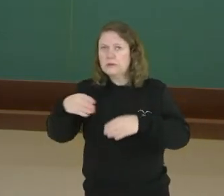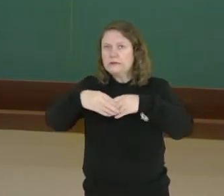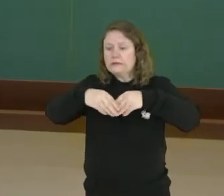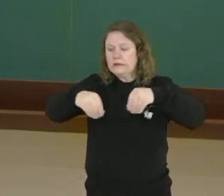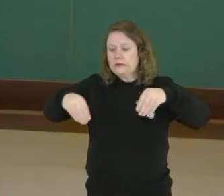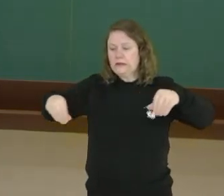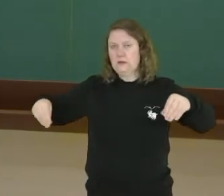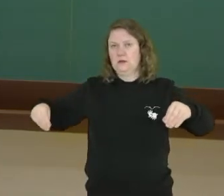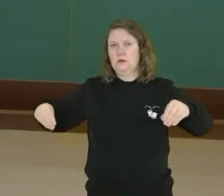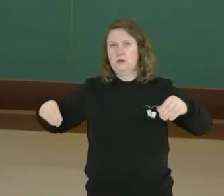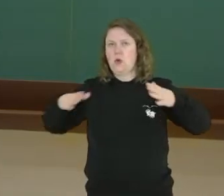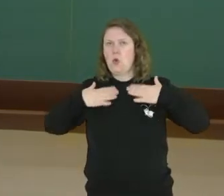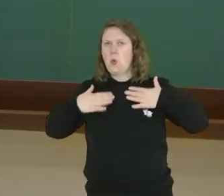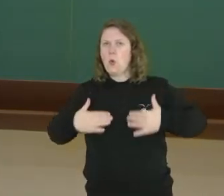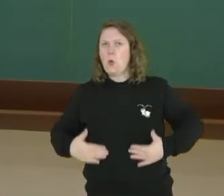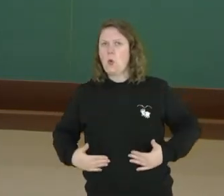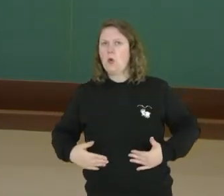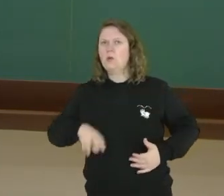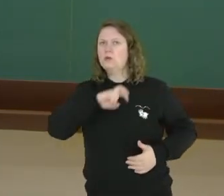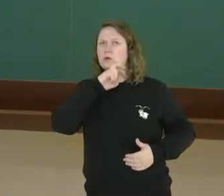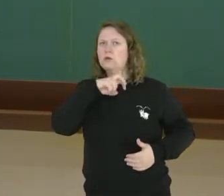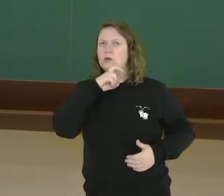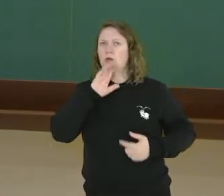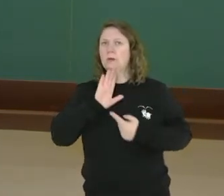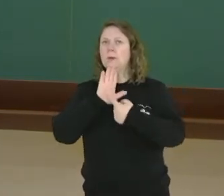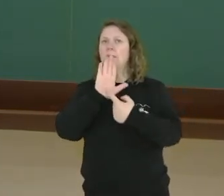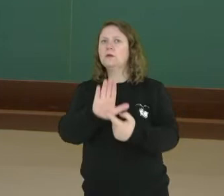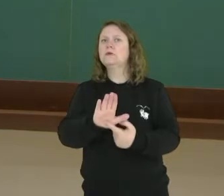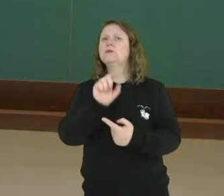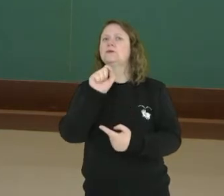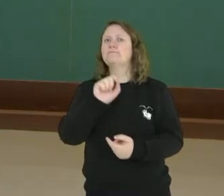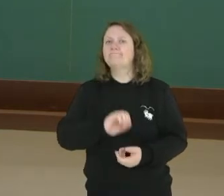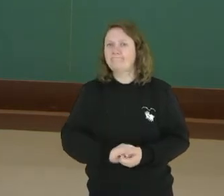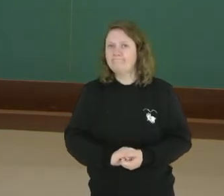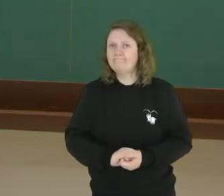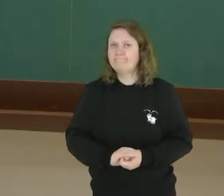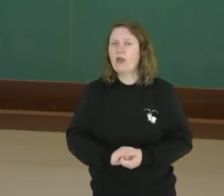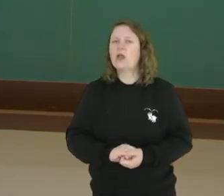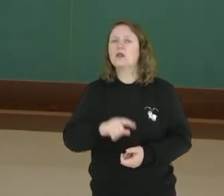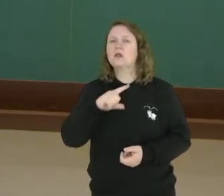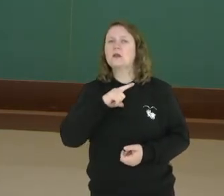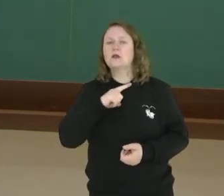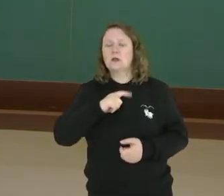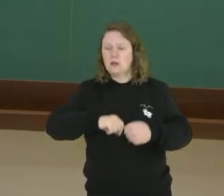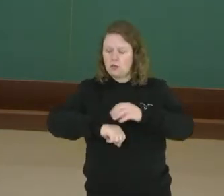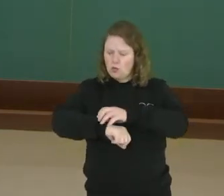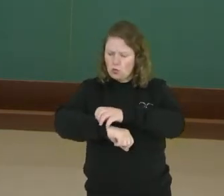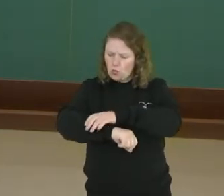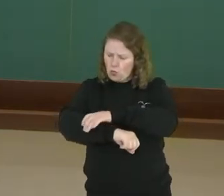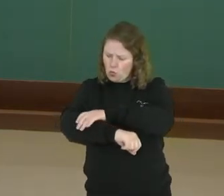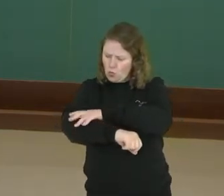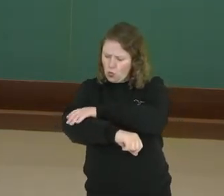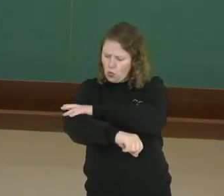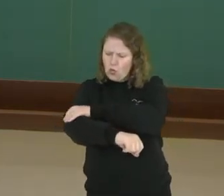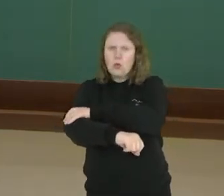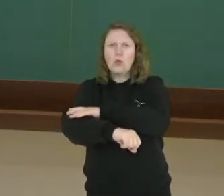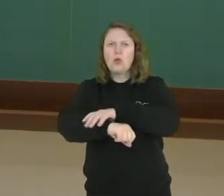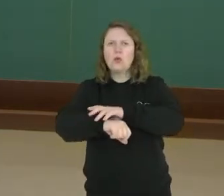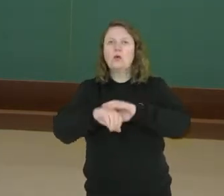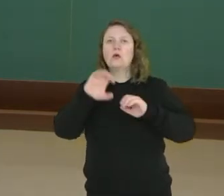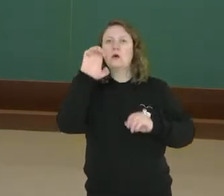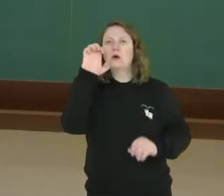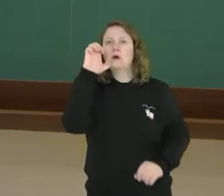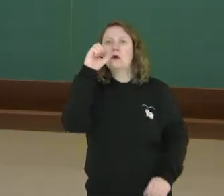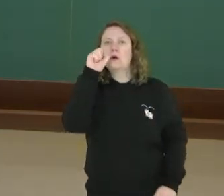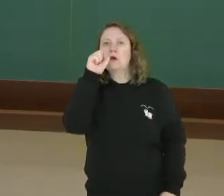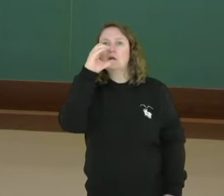delas já nos revela algumas informações. E uma das principais é o corpo revestido por escamas. Isso mesmo,